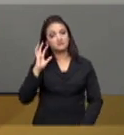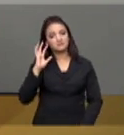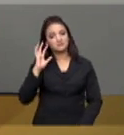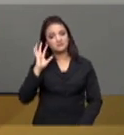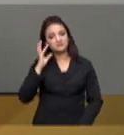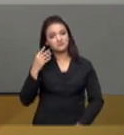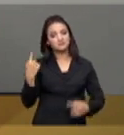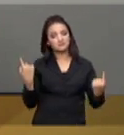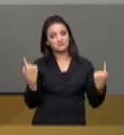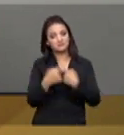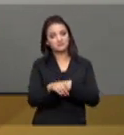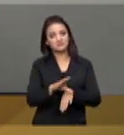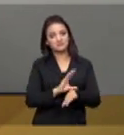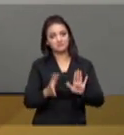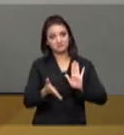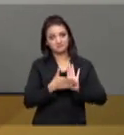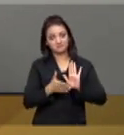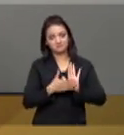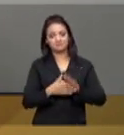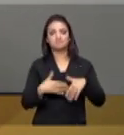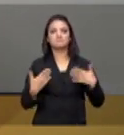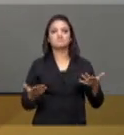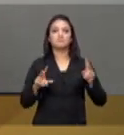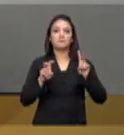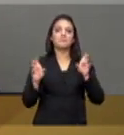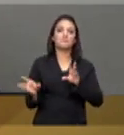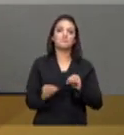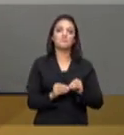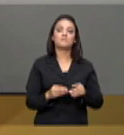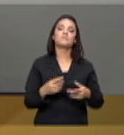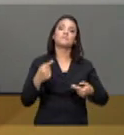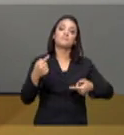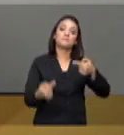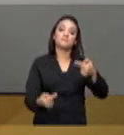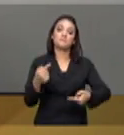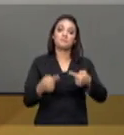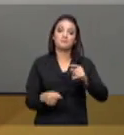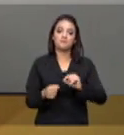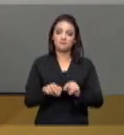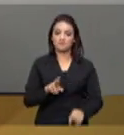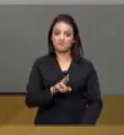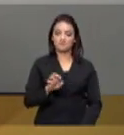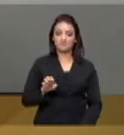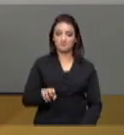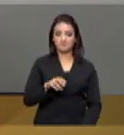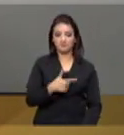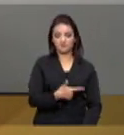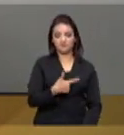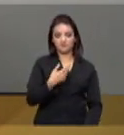proposta. Fecho aspas. Nas discussões postas no recurso extraordinário